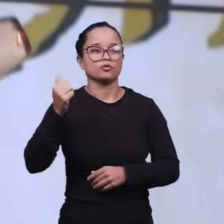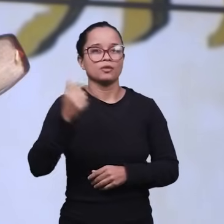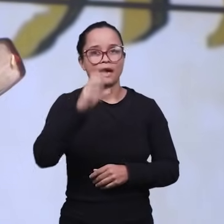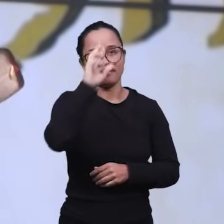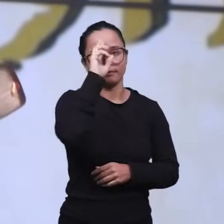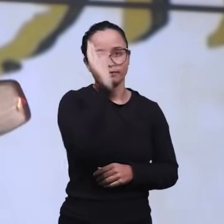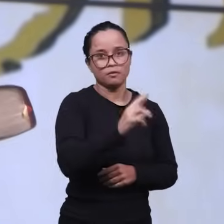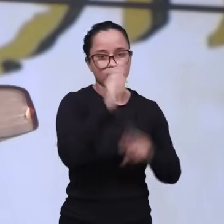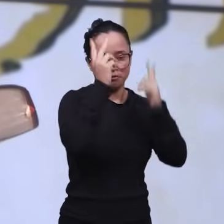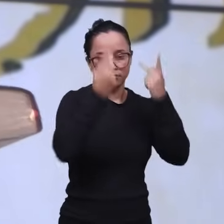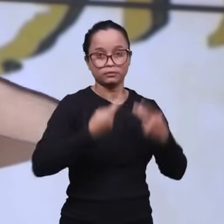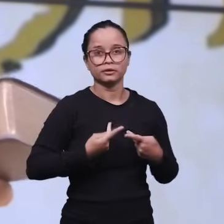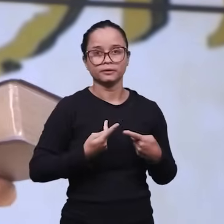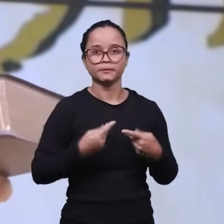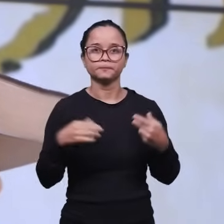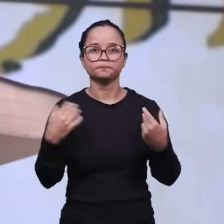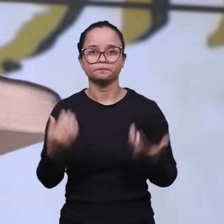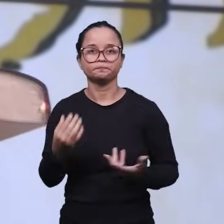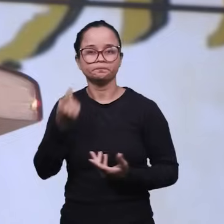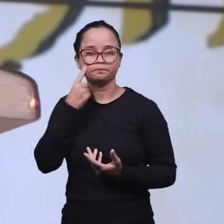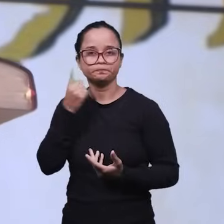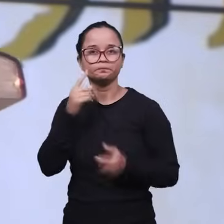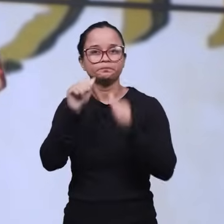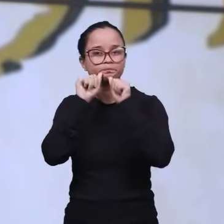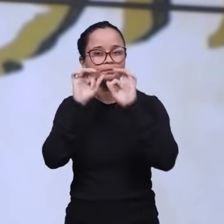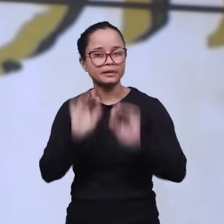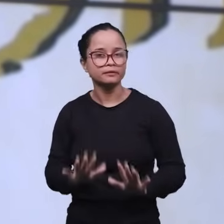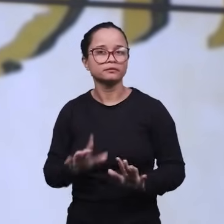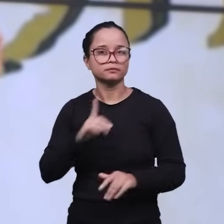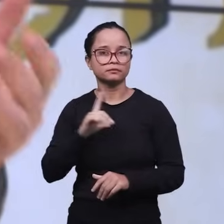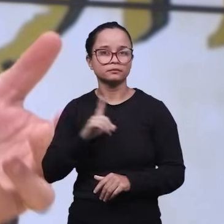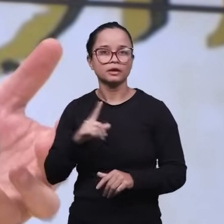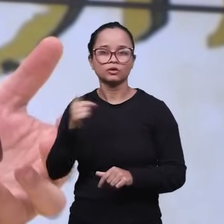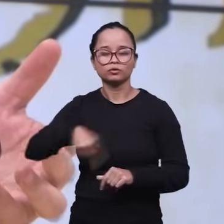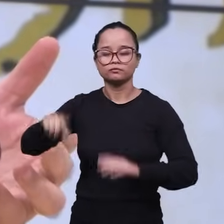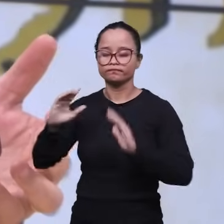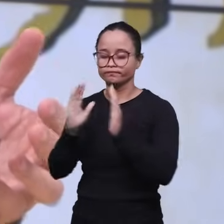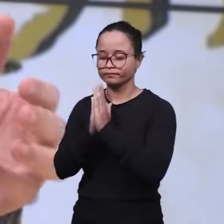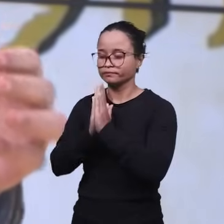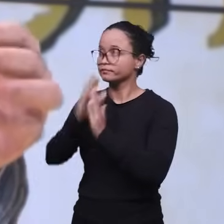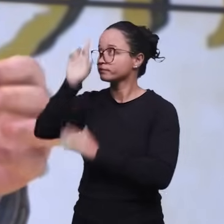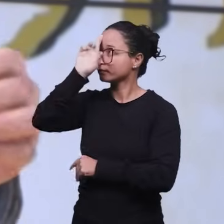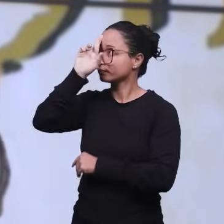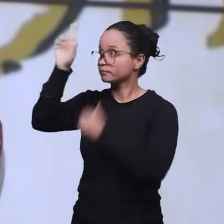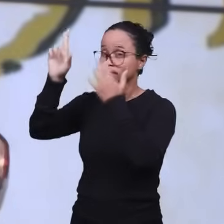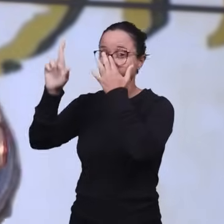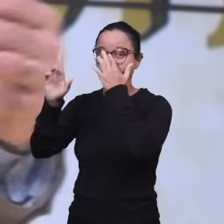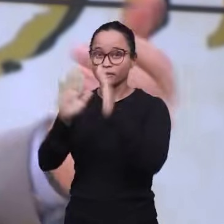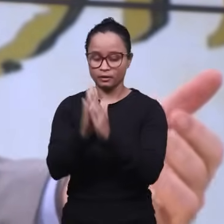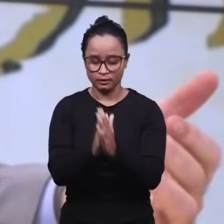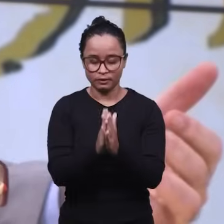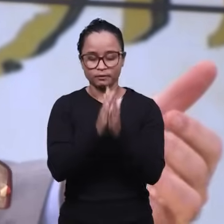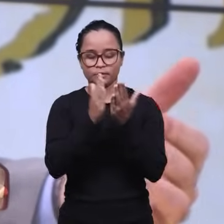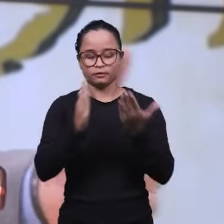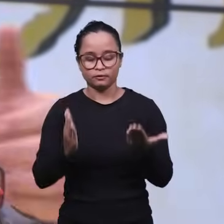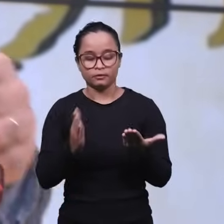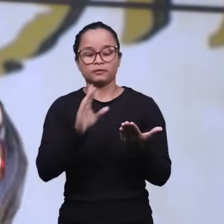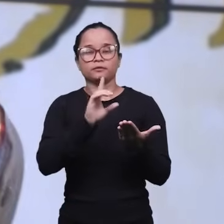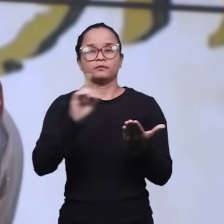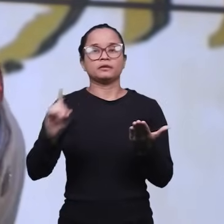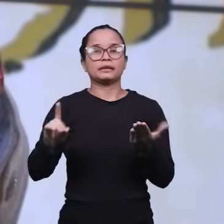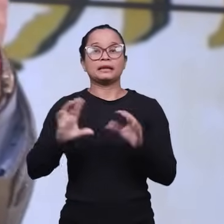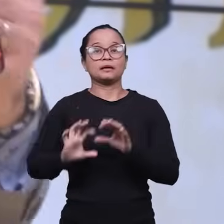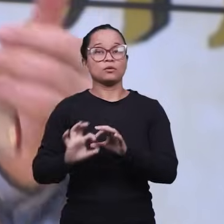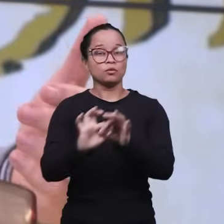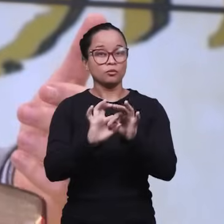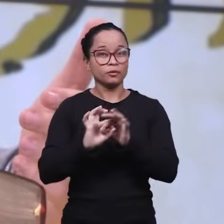da letra, e aí uma vez que temos essa bênção, nós buscamos ao Senhor e, ao abrirmos a palavra,